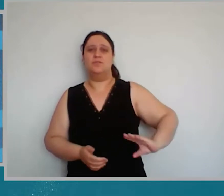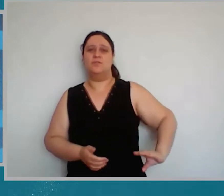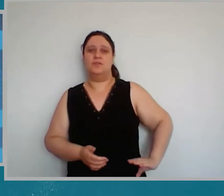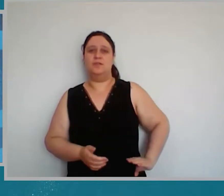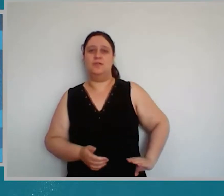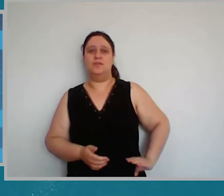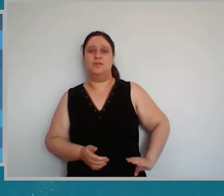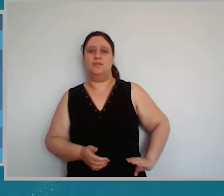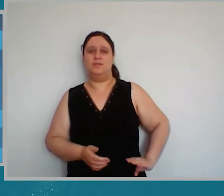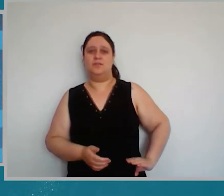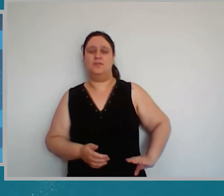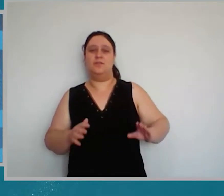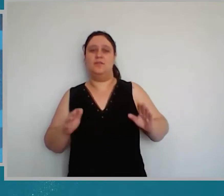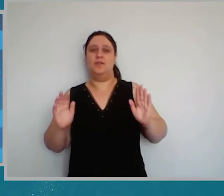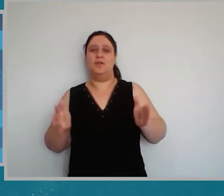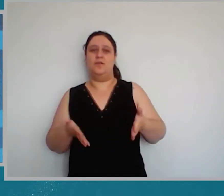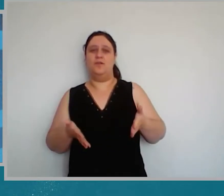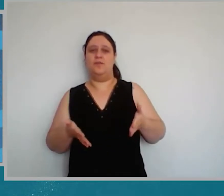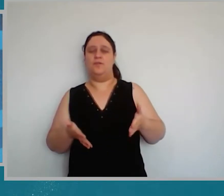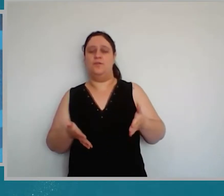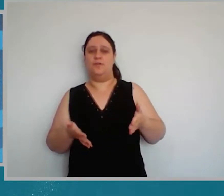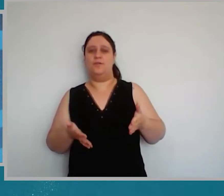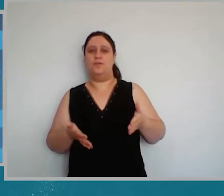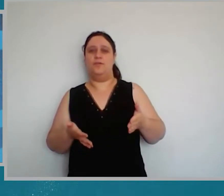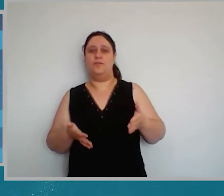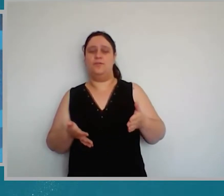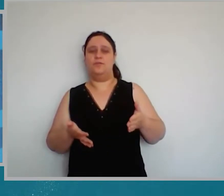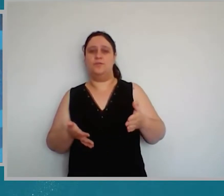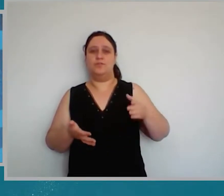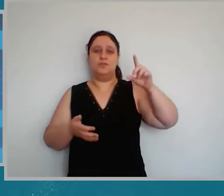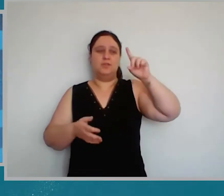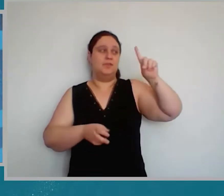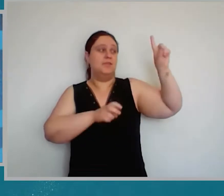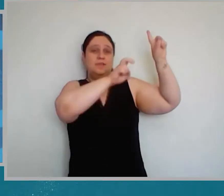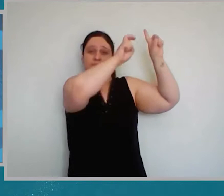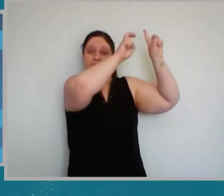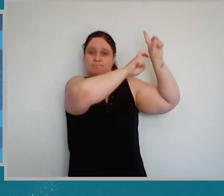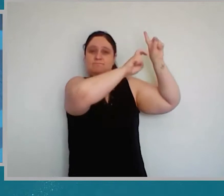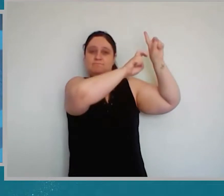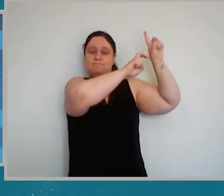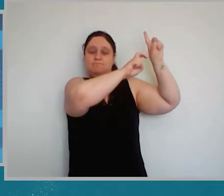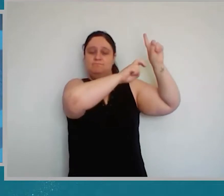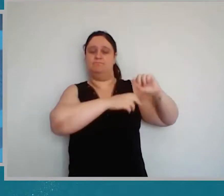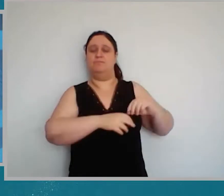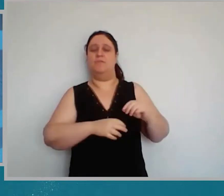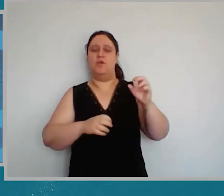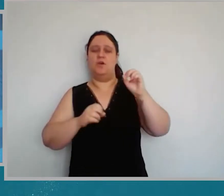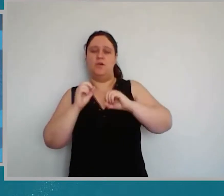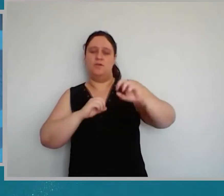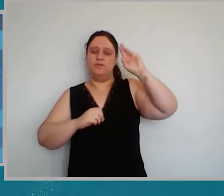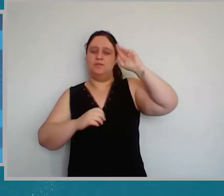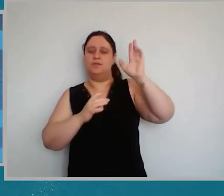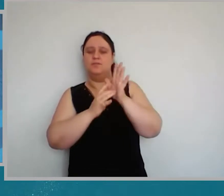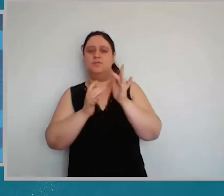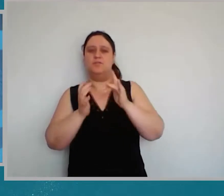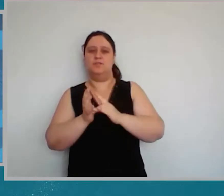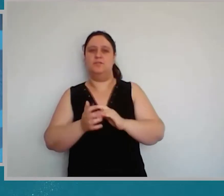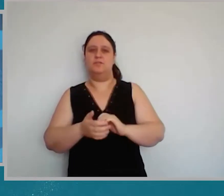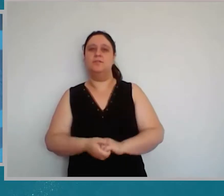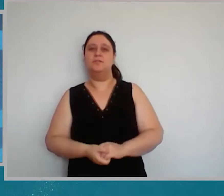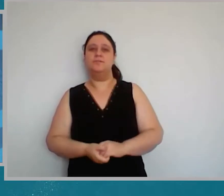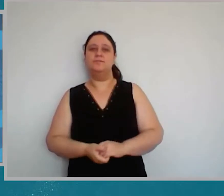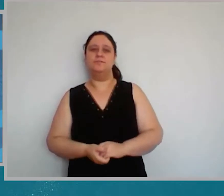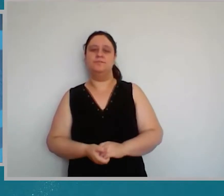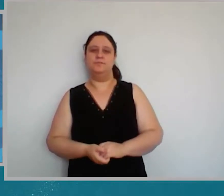sua direita, à destra da majestade. Ó Senhor Jesus. Então o livro de Mateus